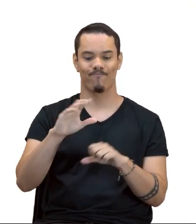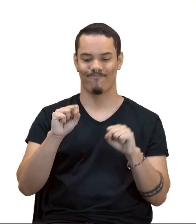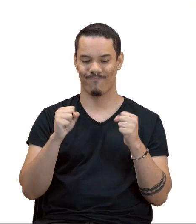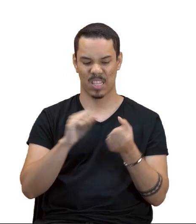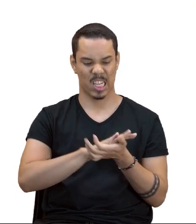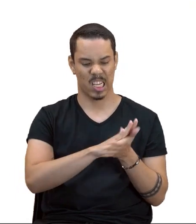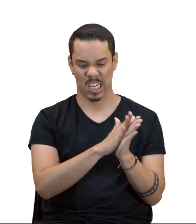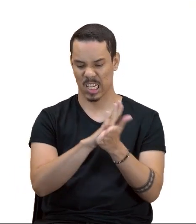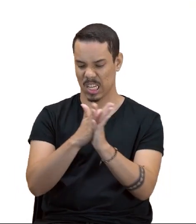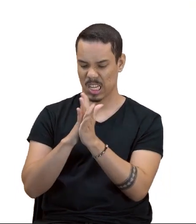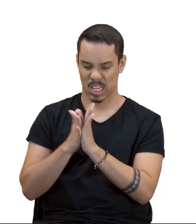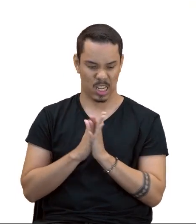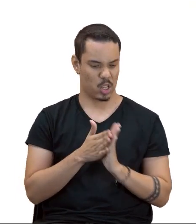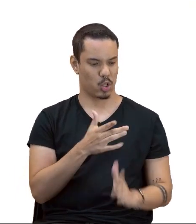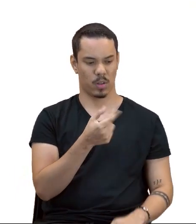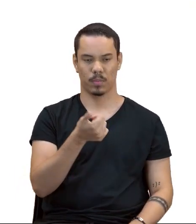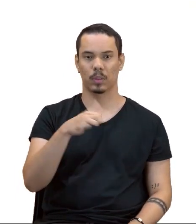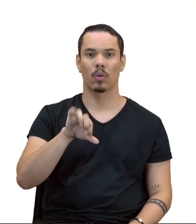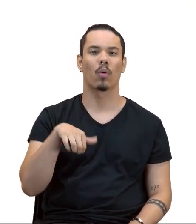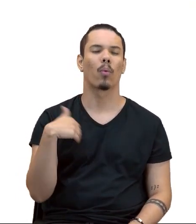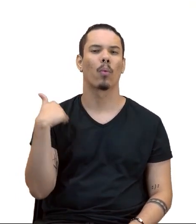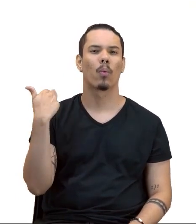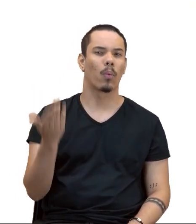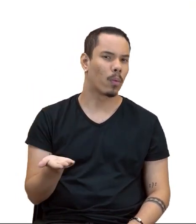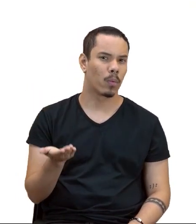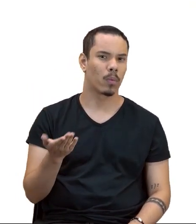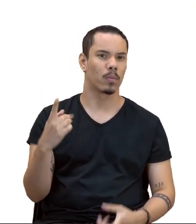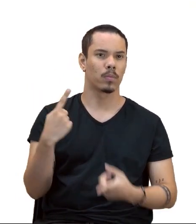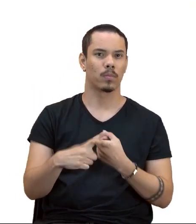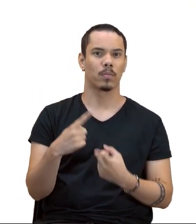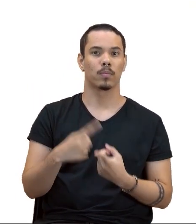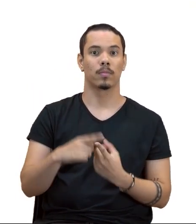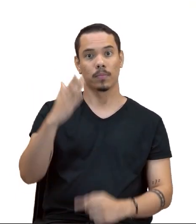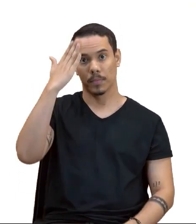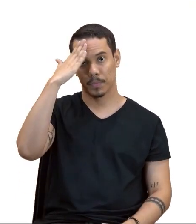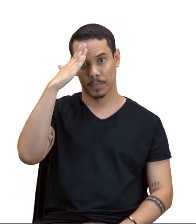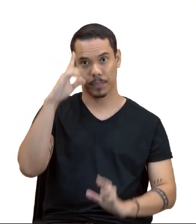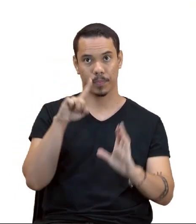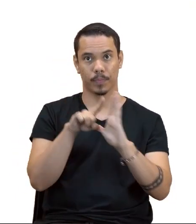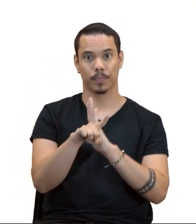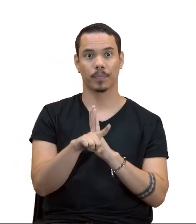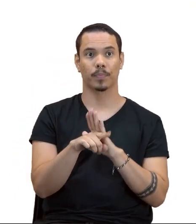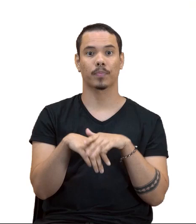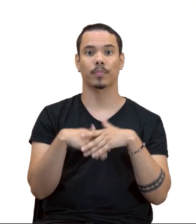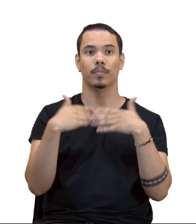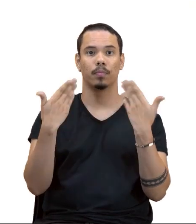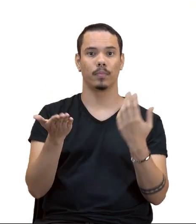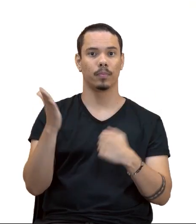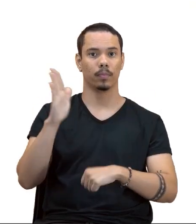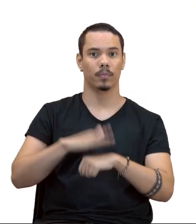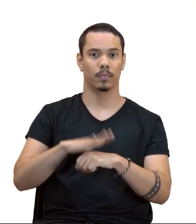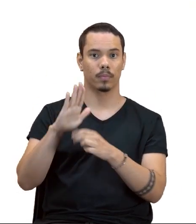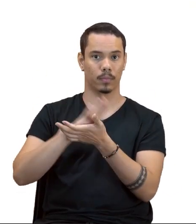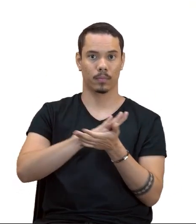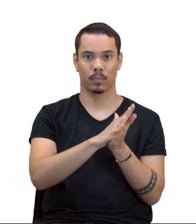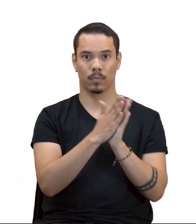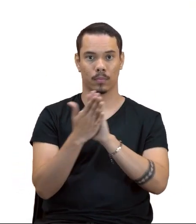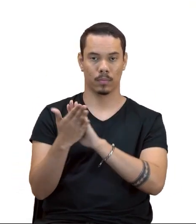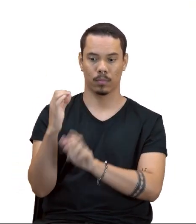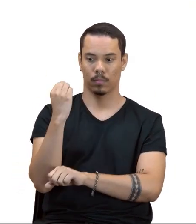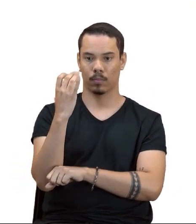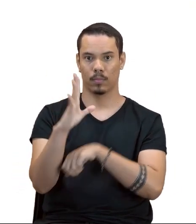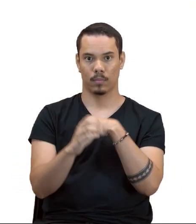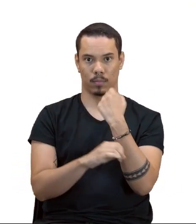no ano de 2019 foi, ou seja, o comando da questão quer saber quem foi que mais derrubou a floresta, né? Muito bem.